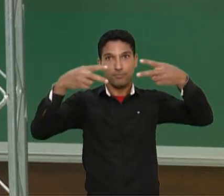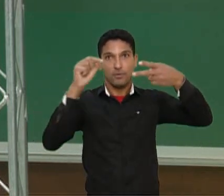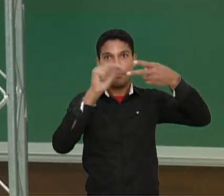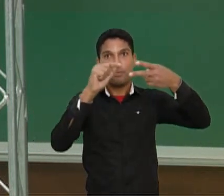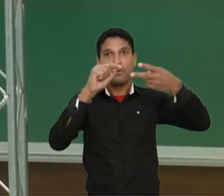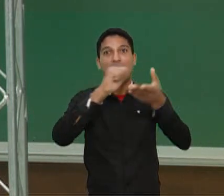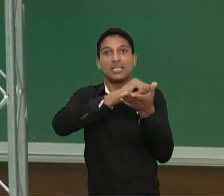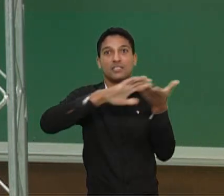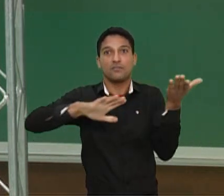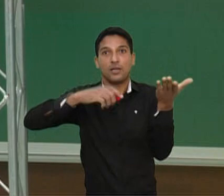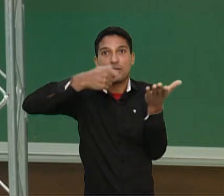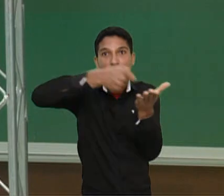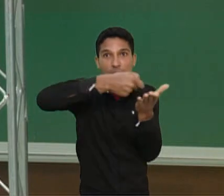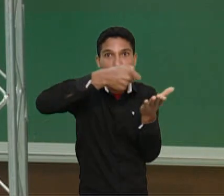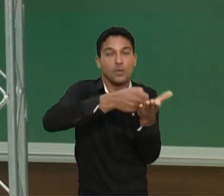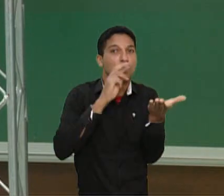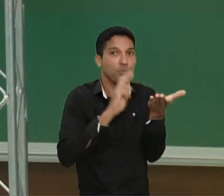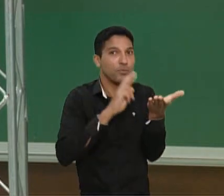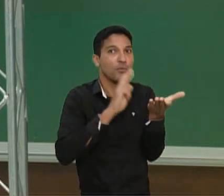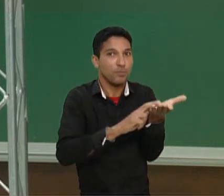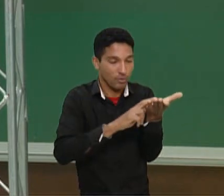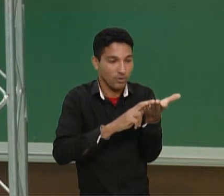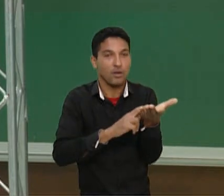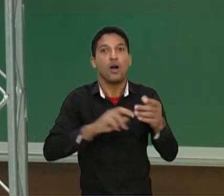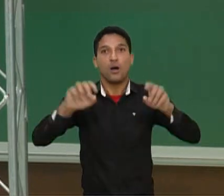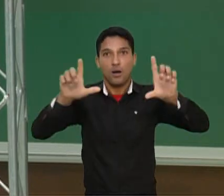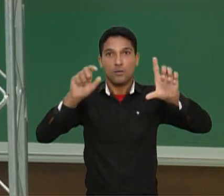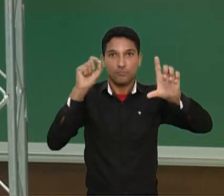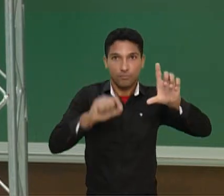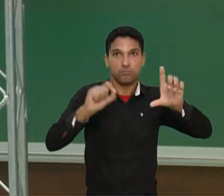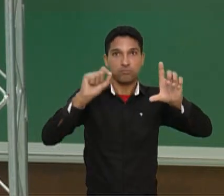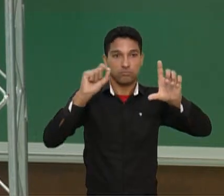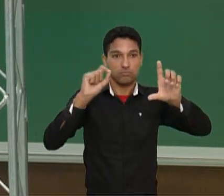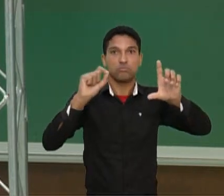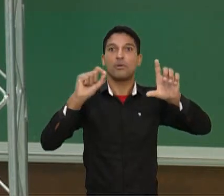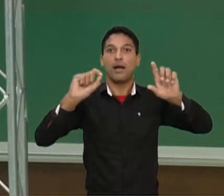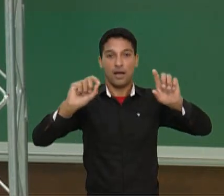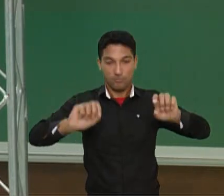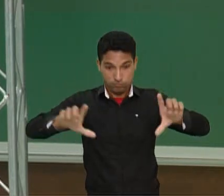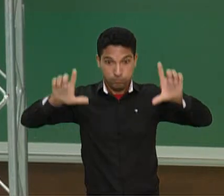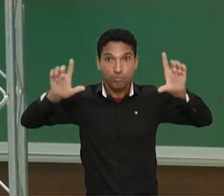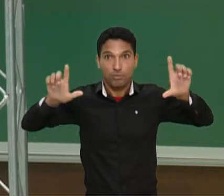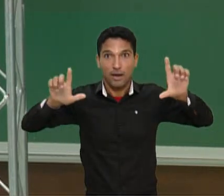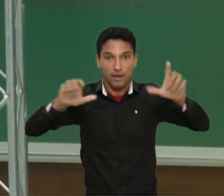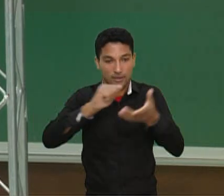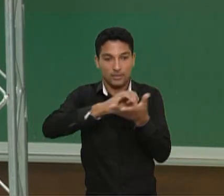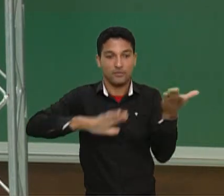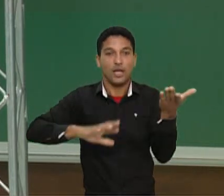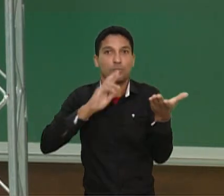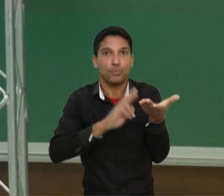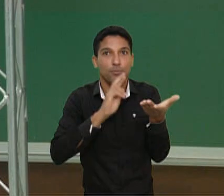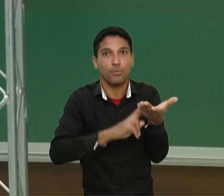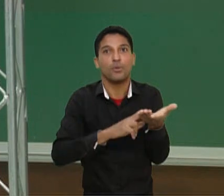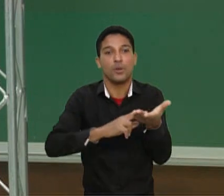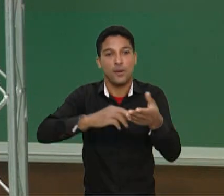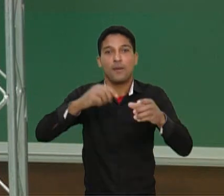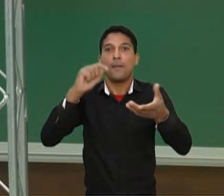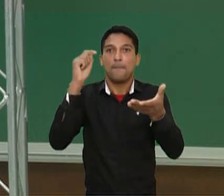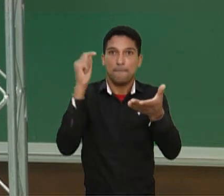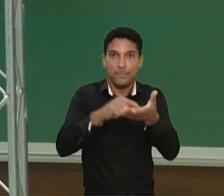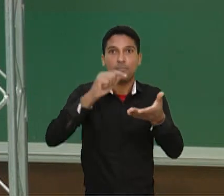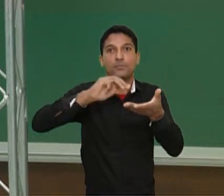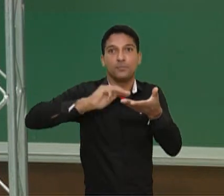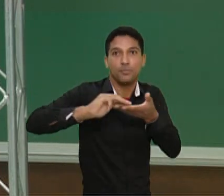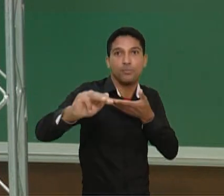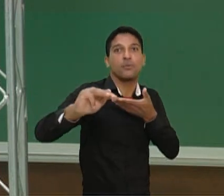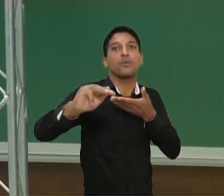atividade obrigatória da aula, tá? Entra na aula, acessa a atividade, realiza, entrega e automaticamente